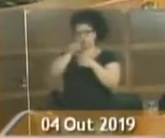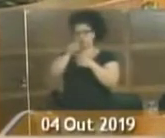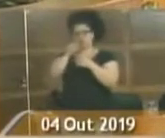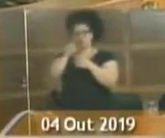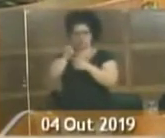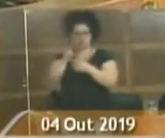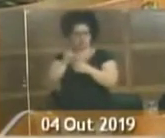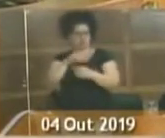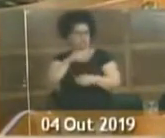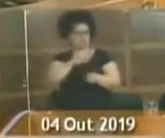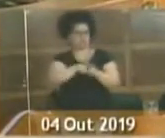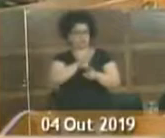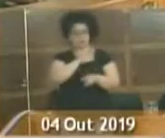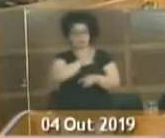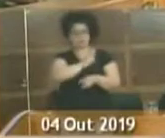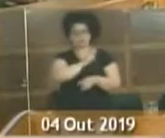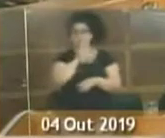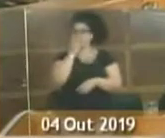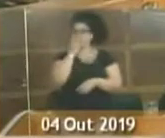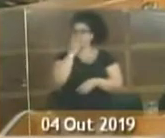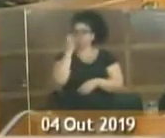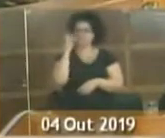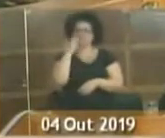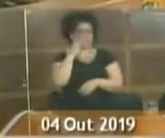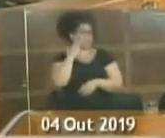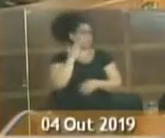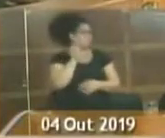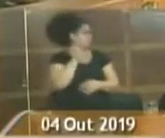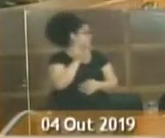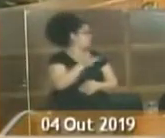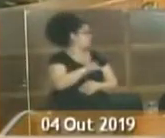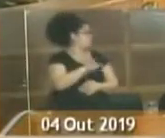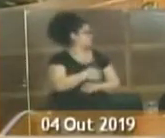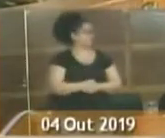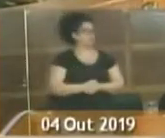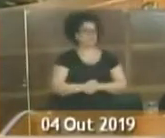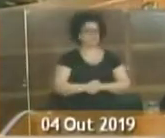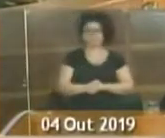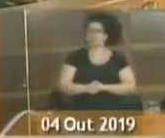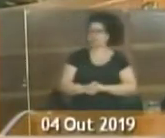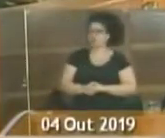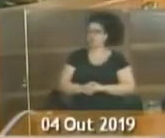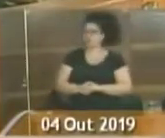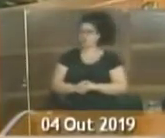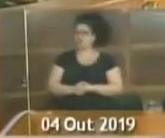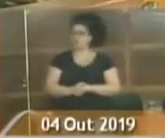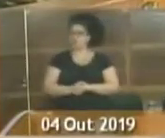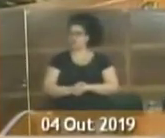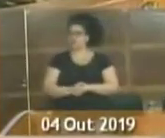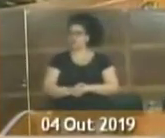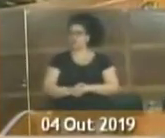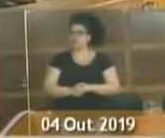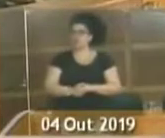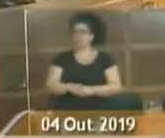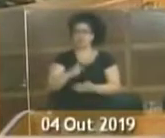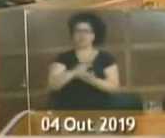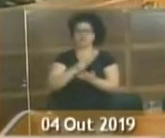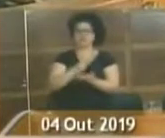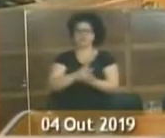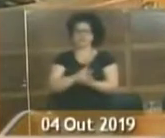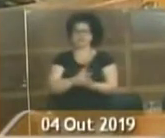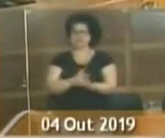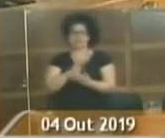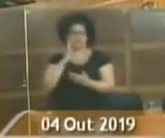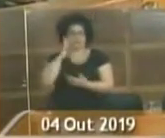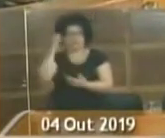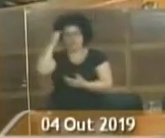é cachorróloga também. A gente sabe disso, né, Denise? A Denise é outra apaixonada. Eu